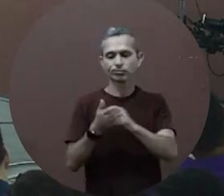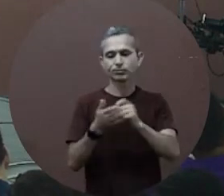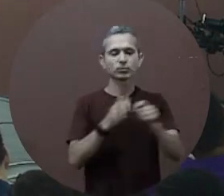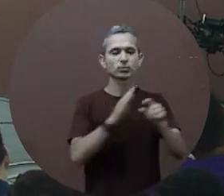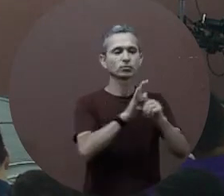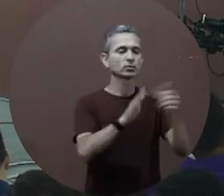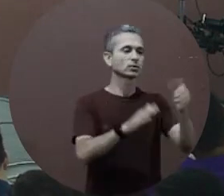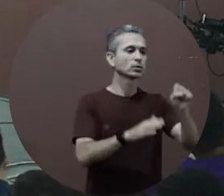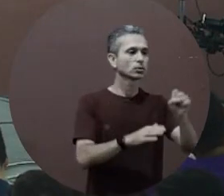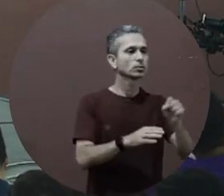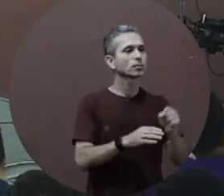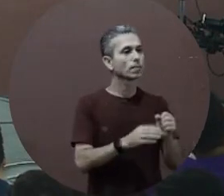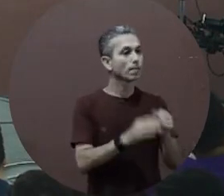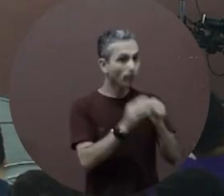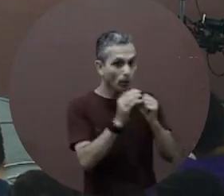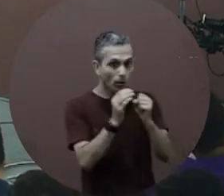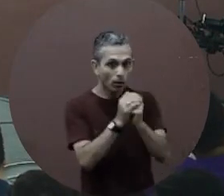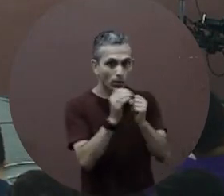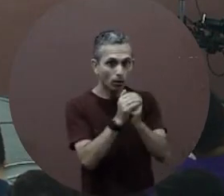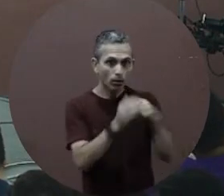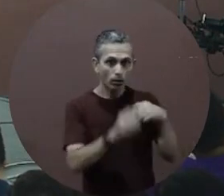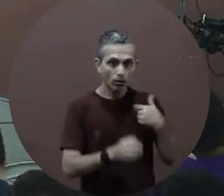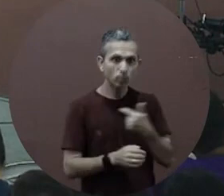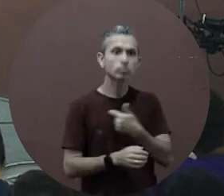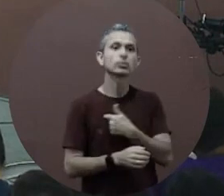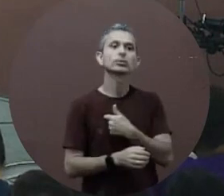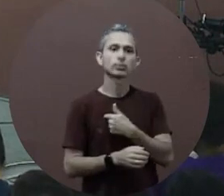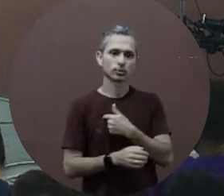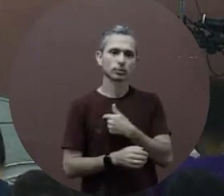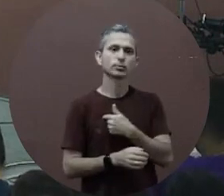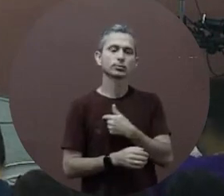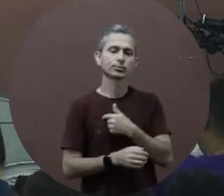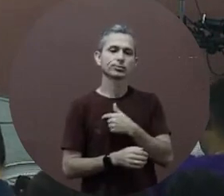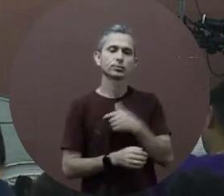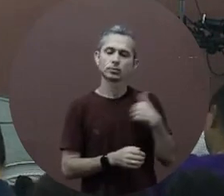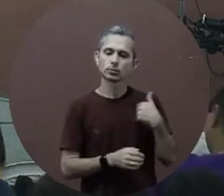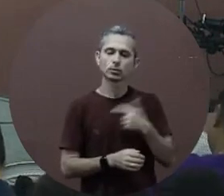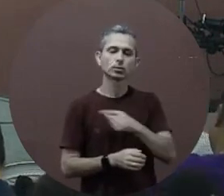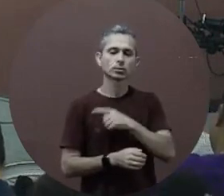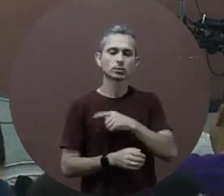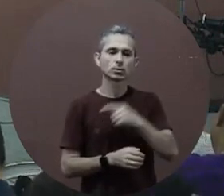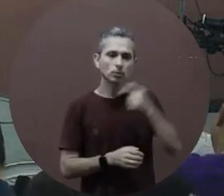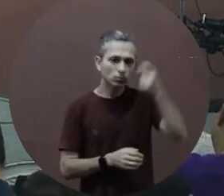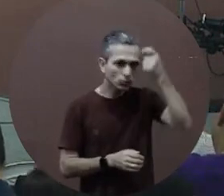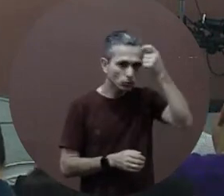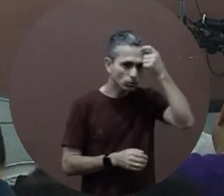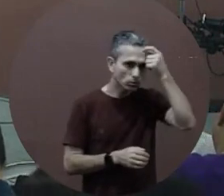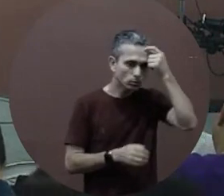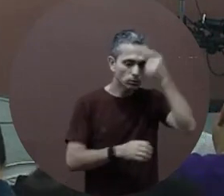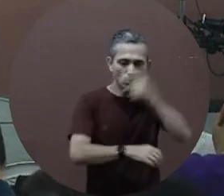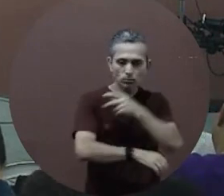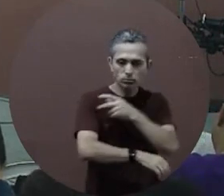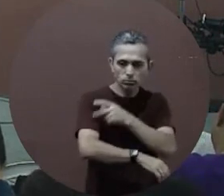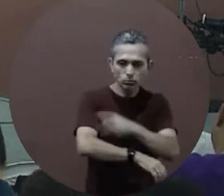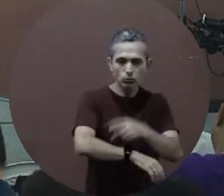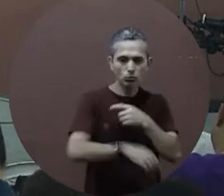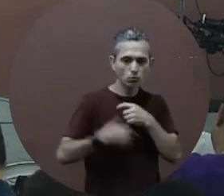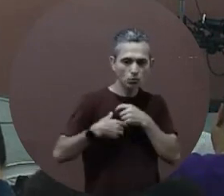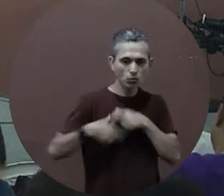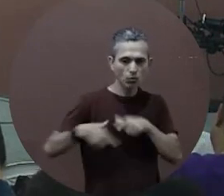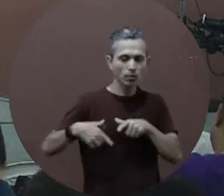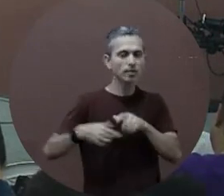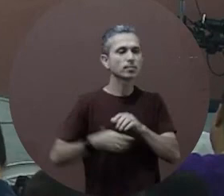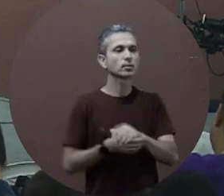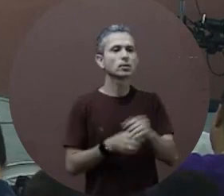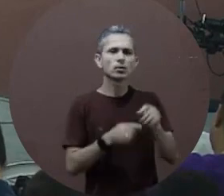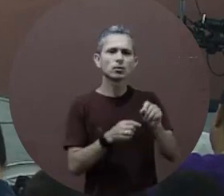por nós, pois estamos certos de que temos a consciência limpa, querendo em todas as circunstâncias fazer o que é correto.